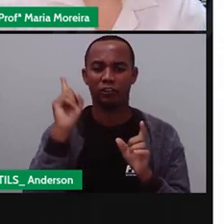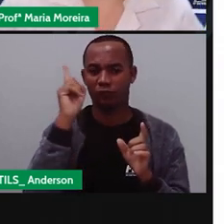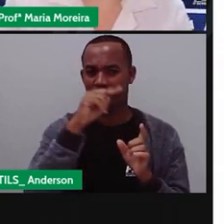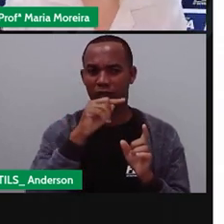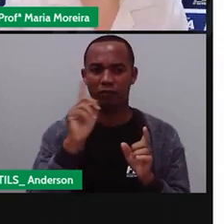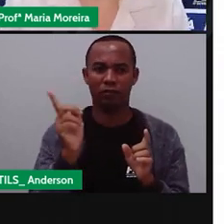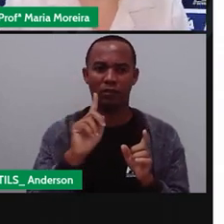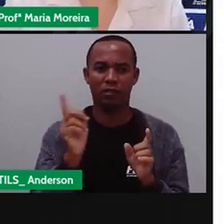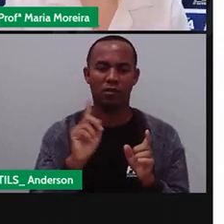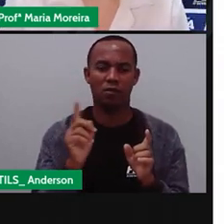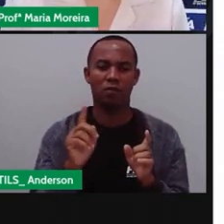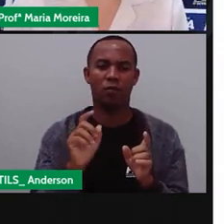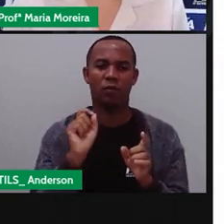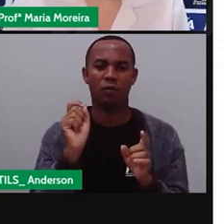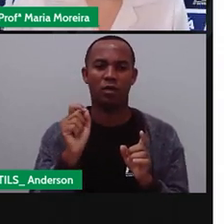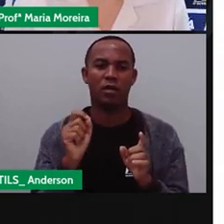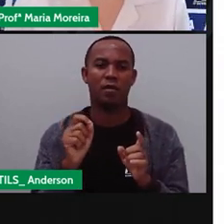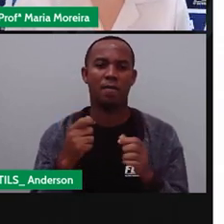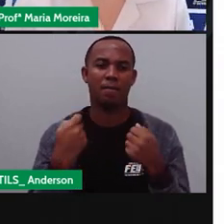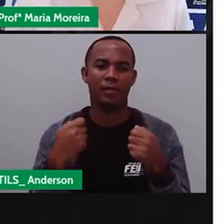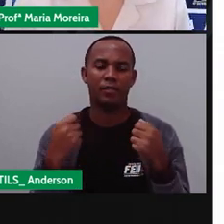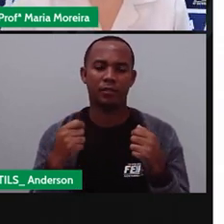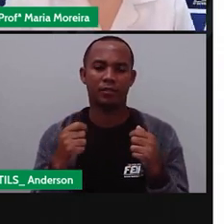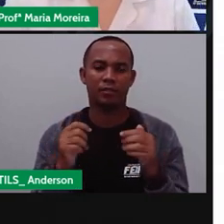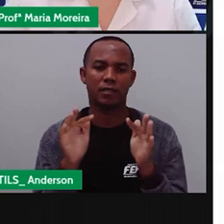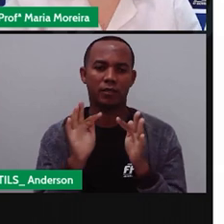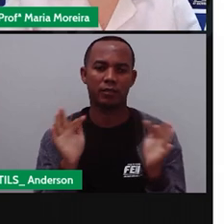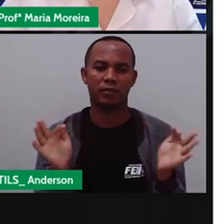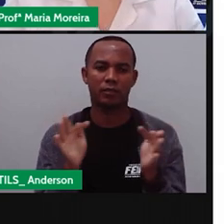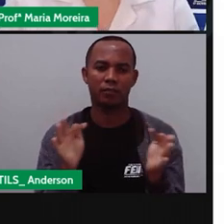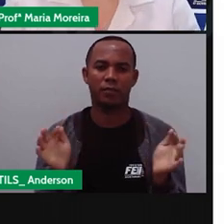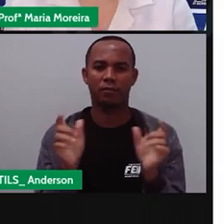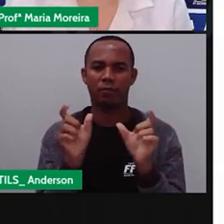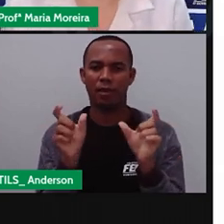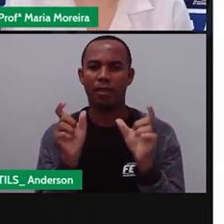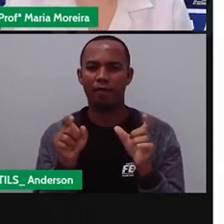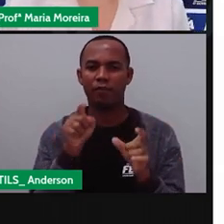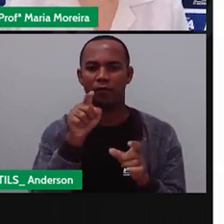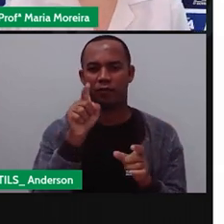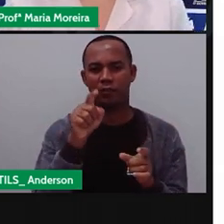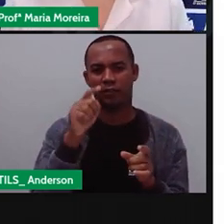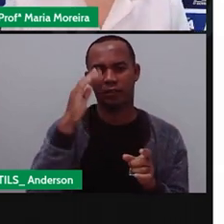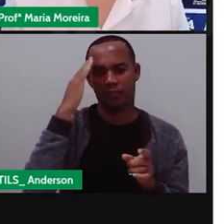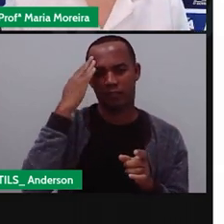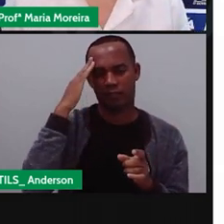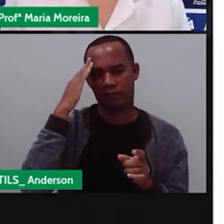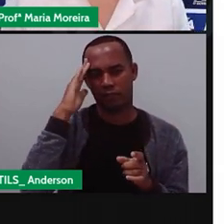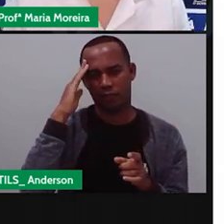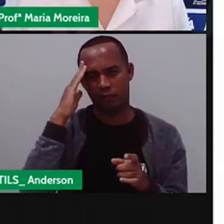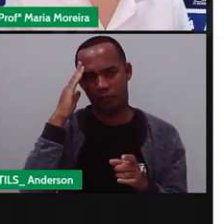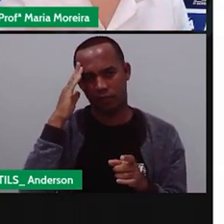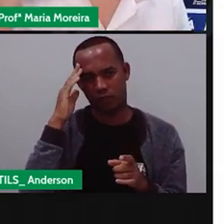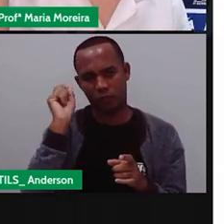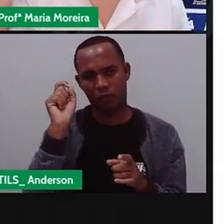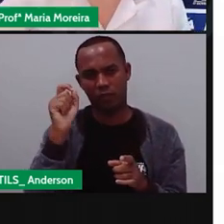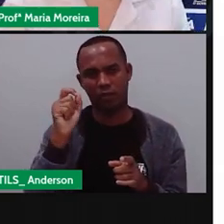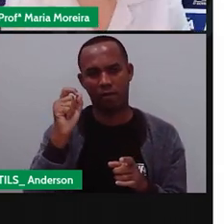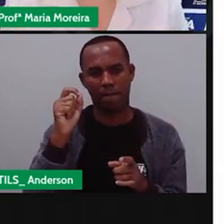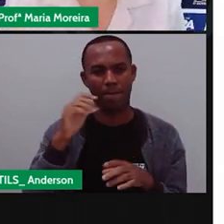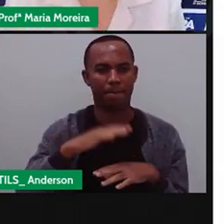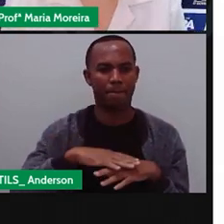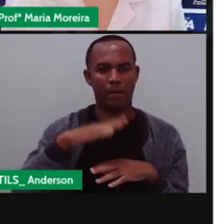é um texto formal, né? Isso que você quer demonstrar para pessoas, né? Que têm geralmente